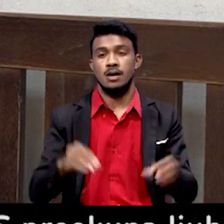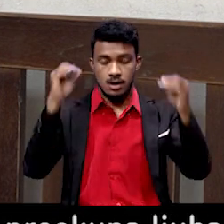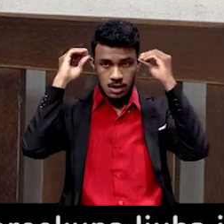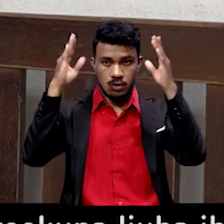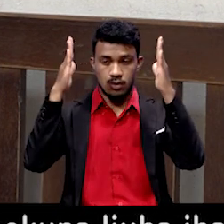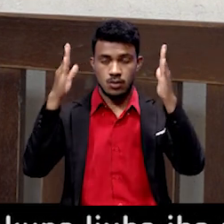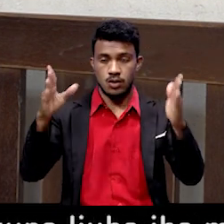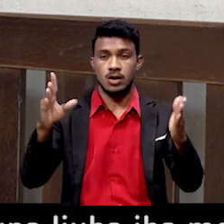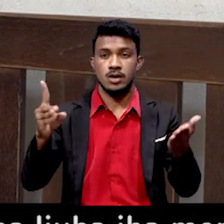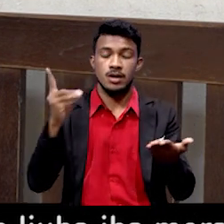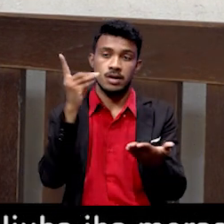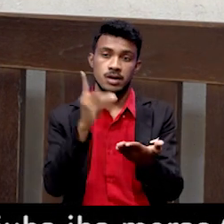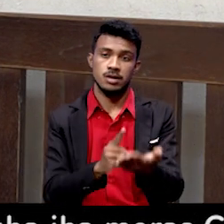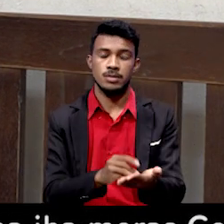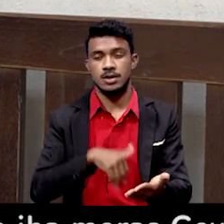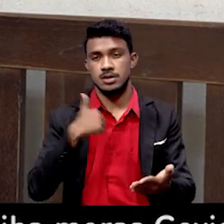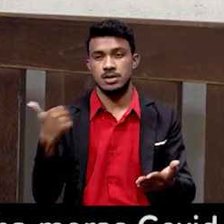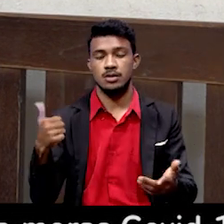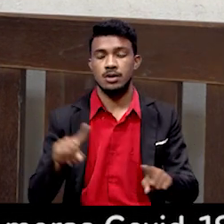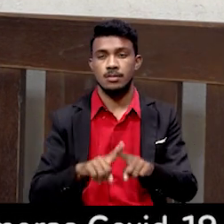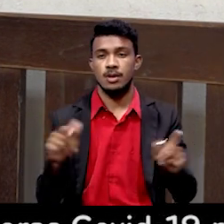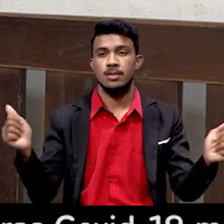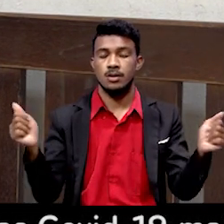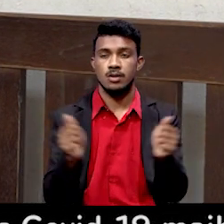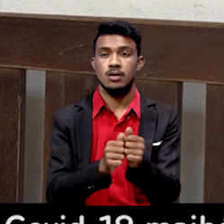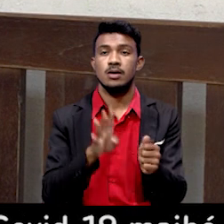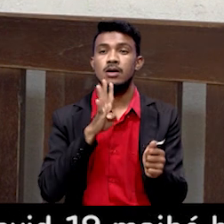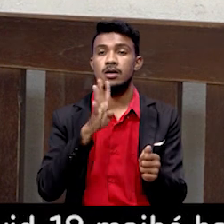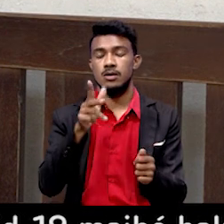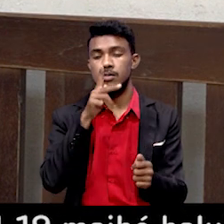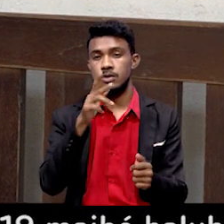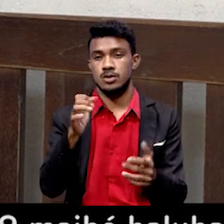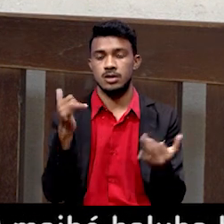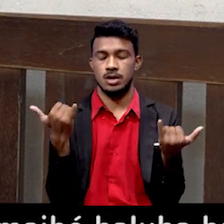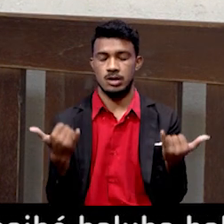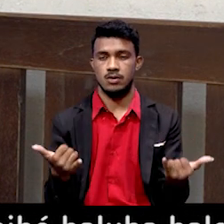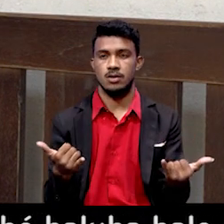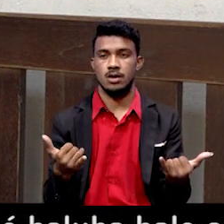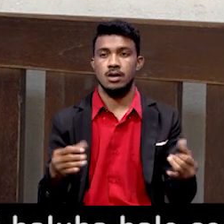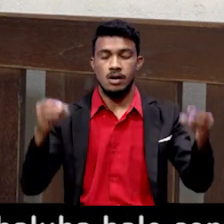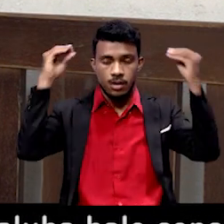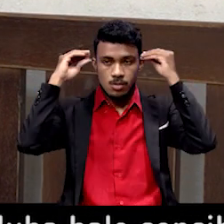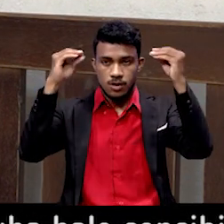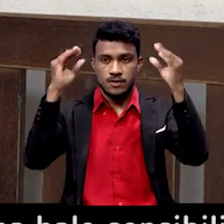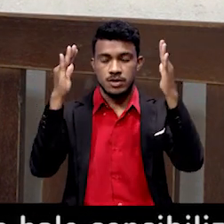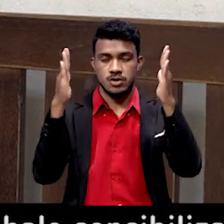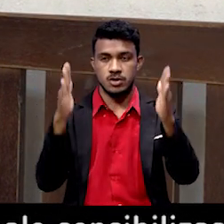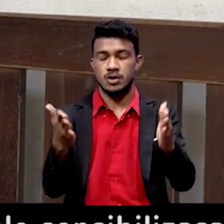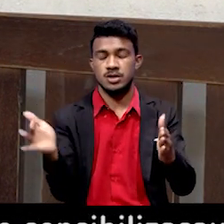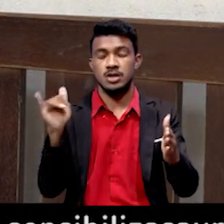selo, mas bem a língua portuguesa. Agora, professor, se não bem anorim com uma